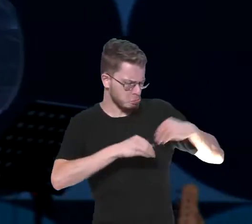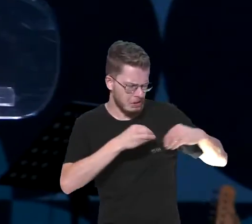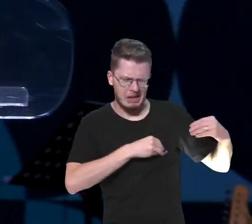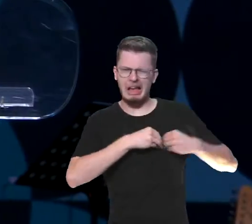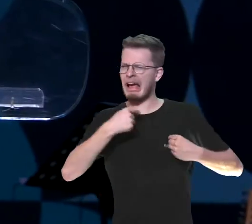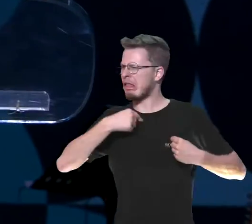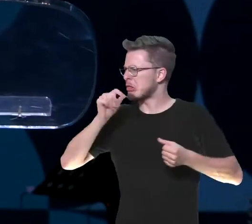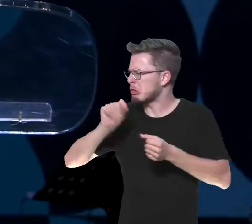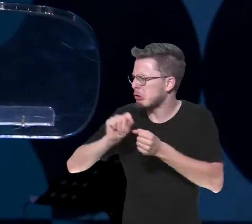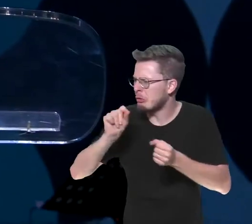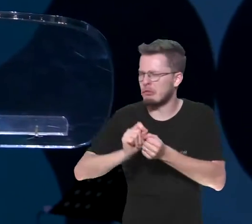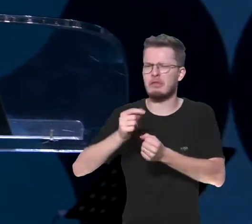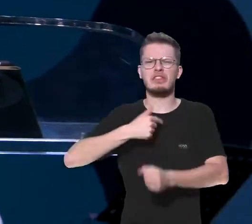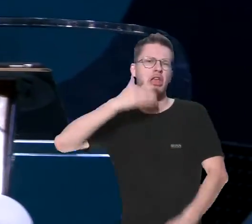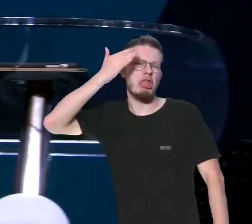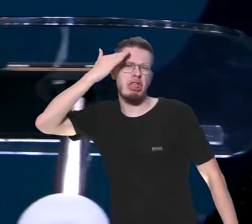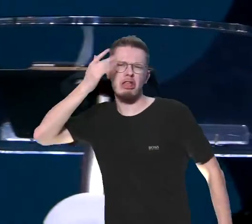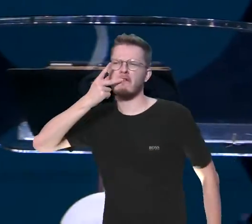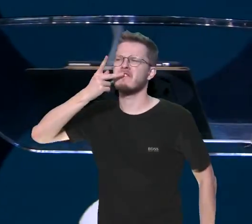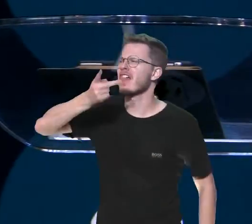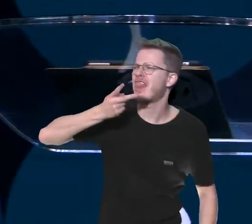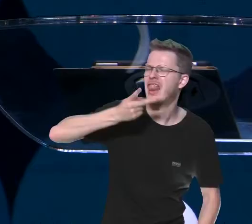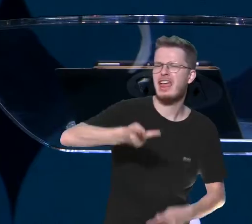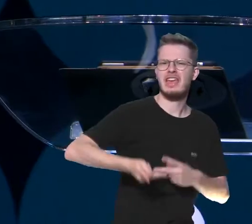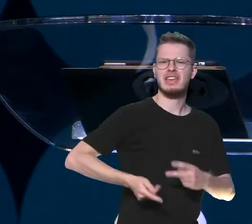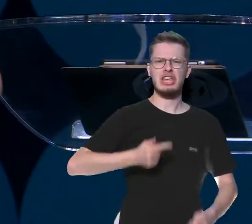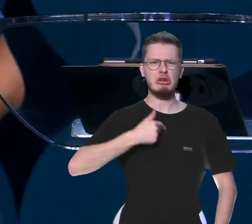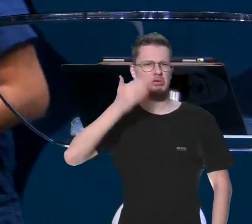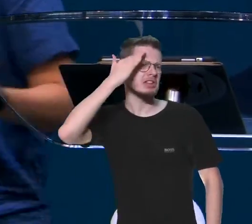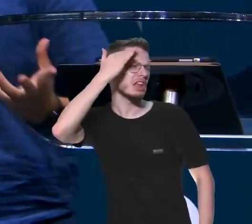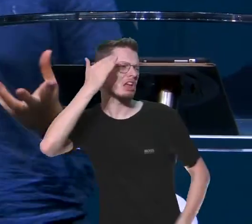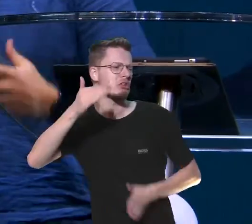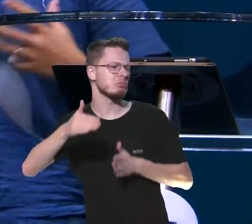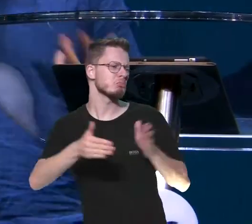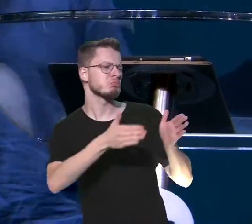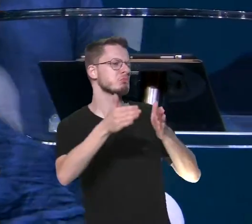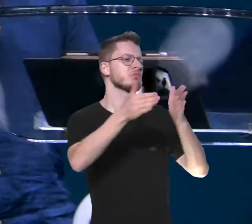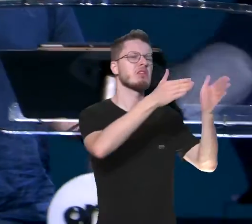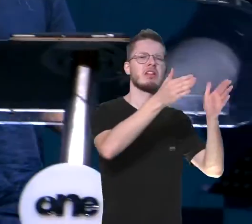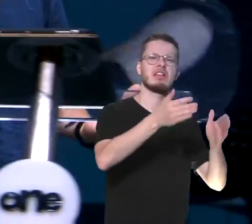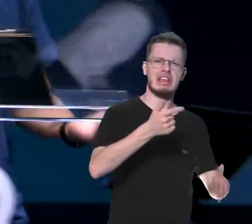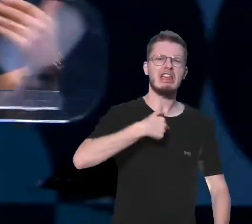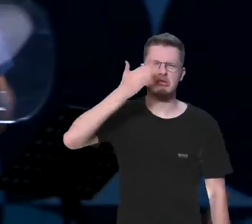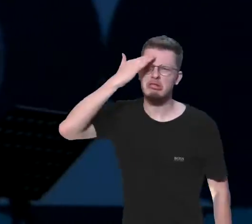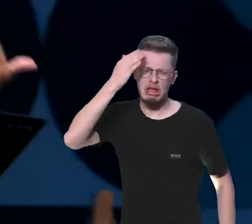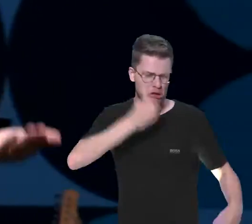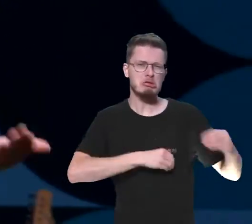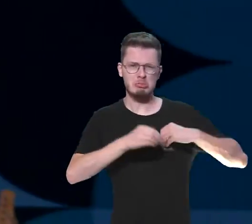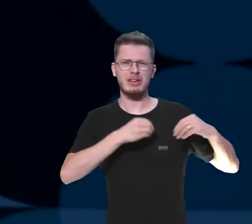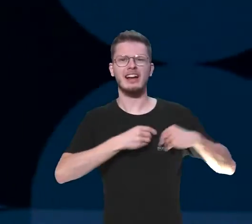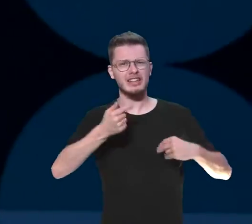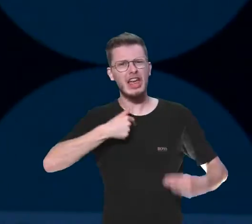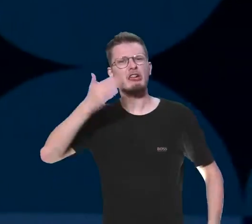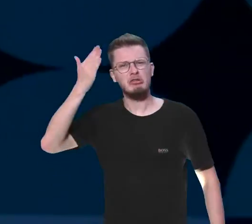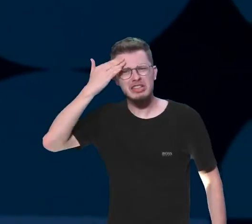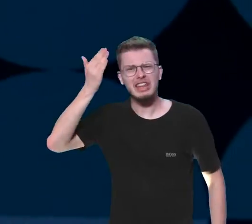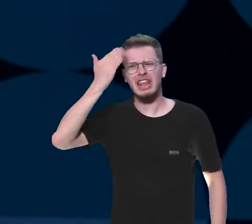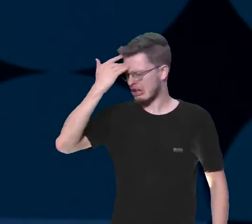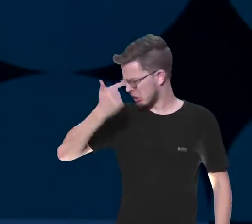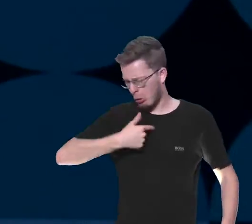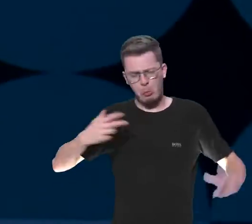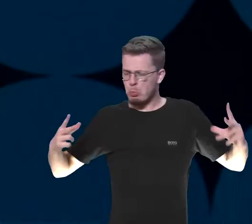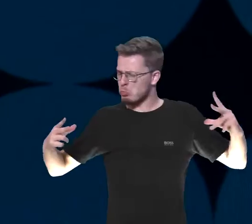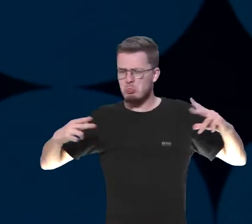falei. Eu sei aonde eu andei. Eu sei os pecados que eu cometi, eu sei o porquê eu